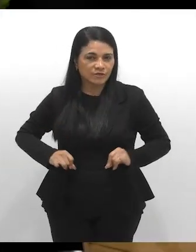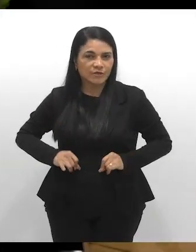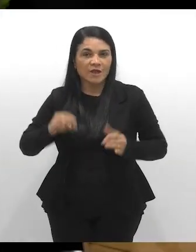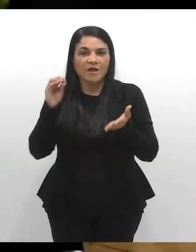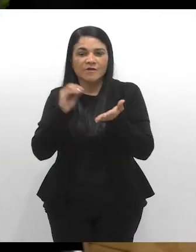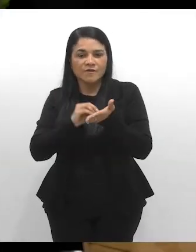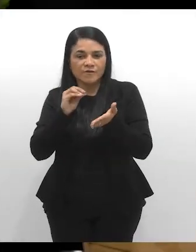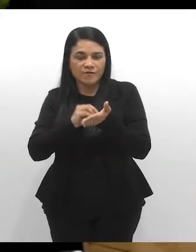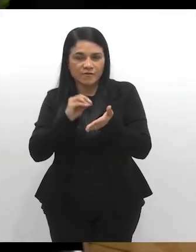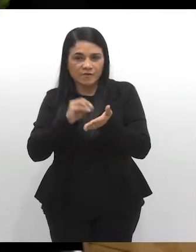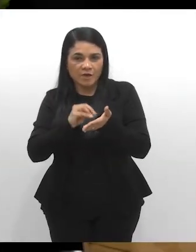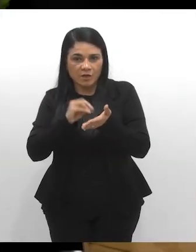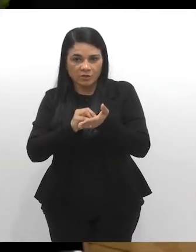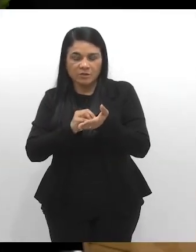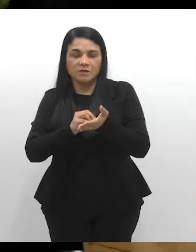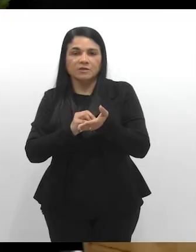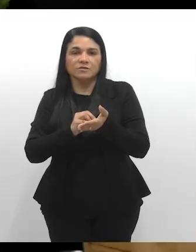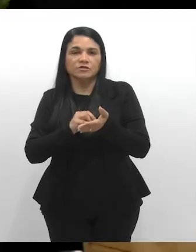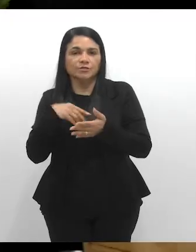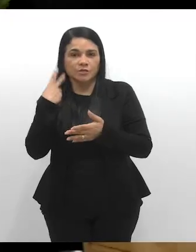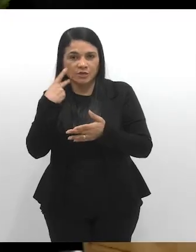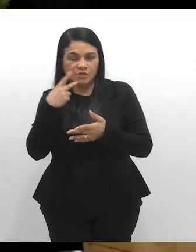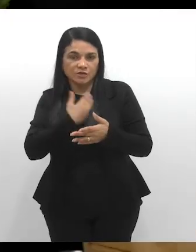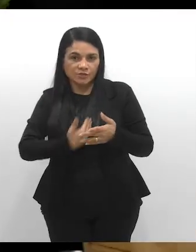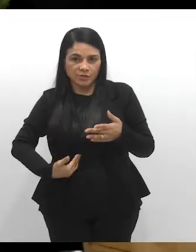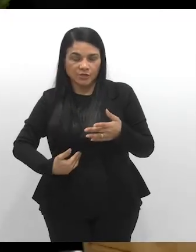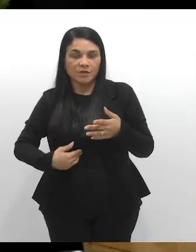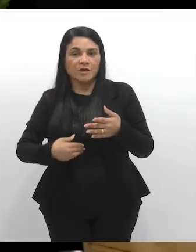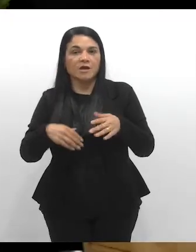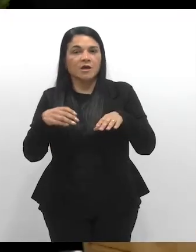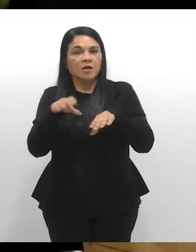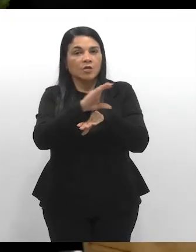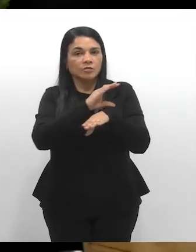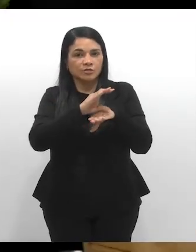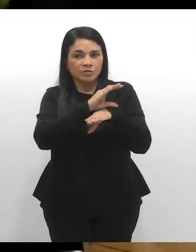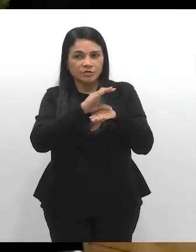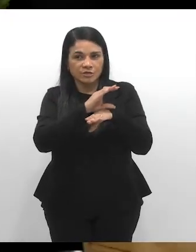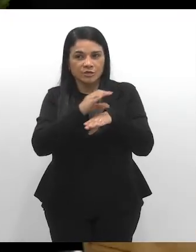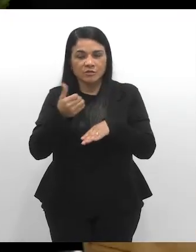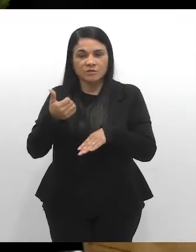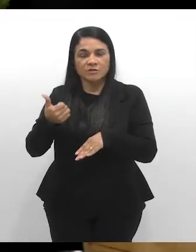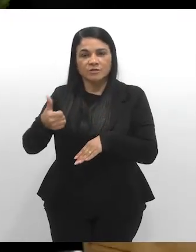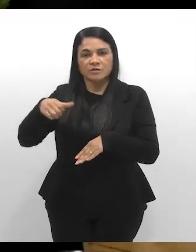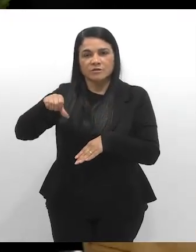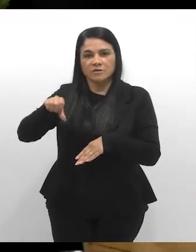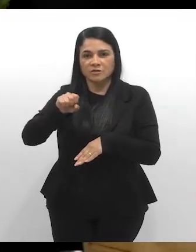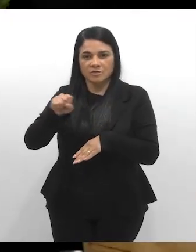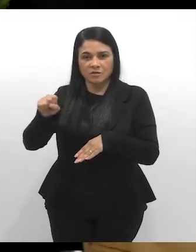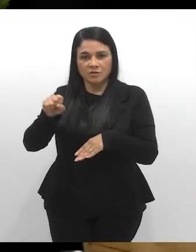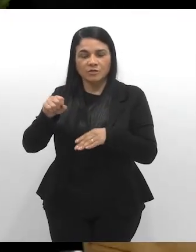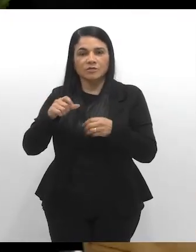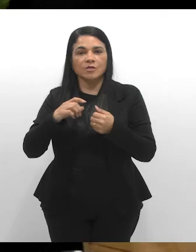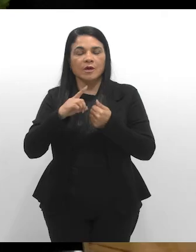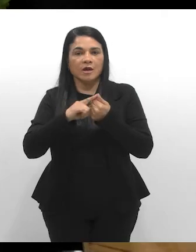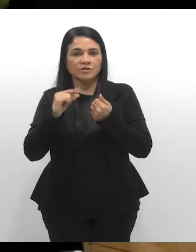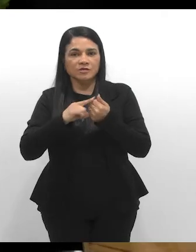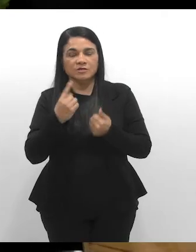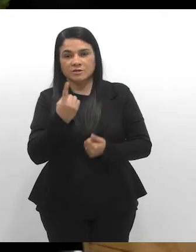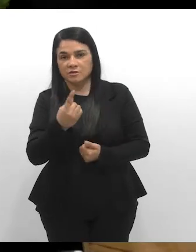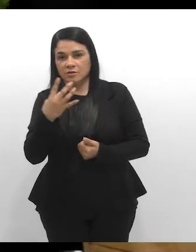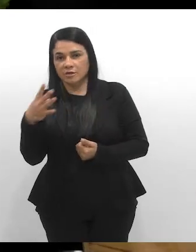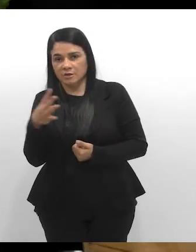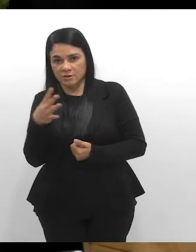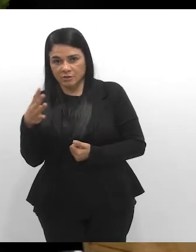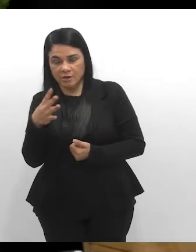sofre, né, justamente a falta de a Constituição de 88 ter feito um desenho institucional no artigo 144